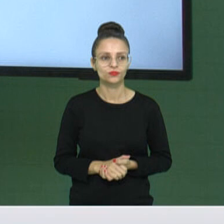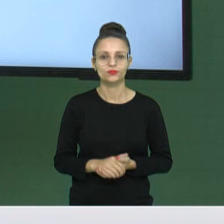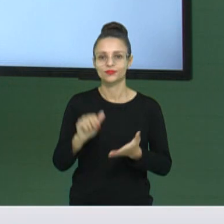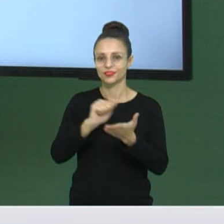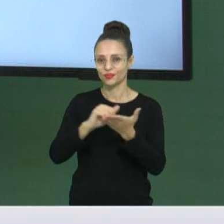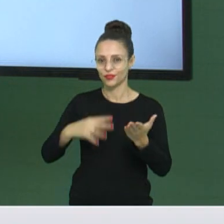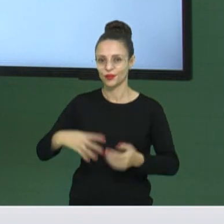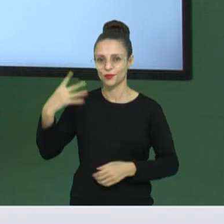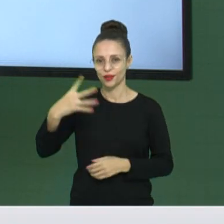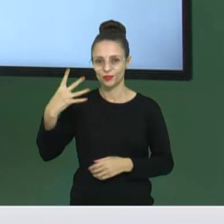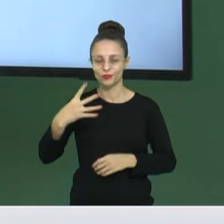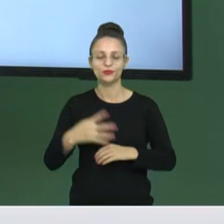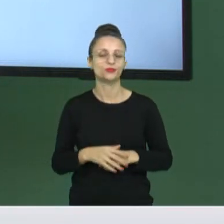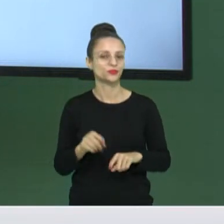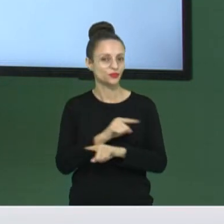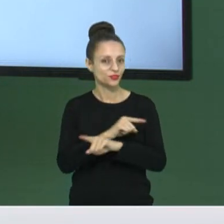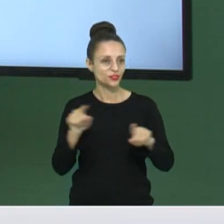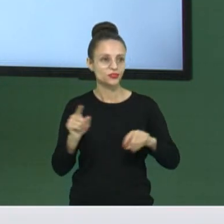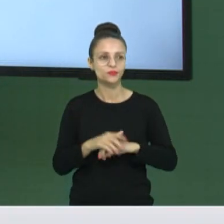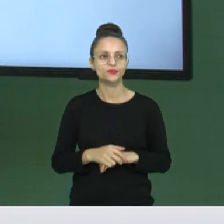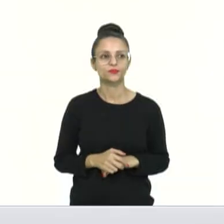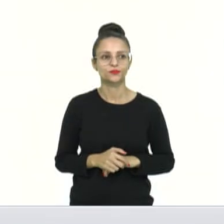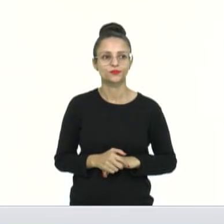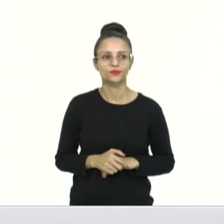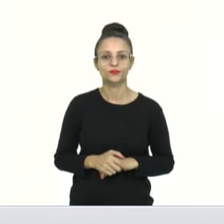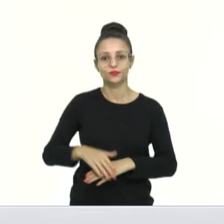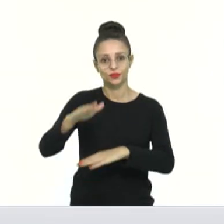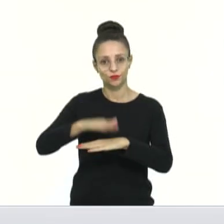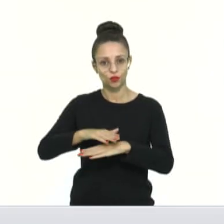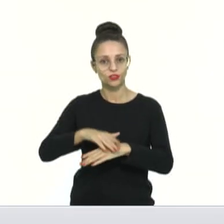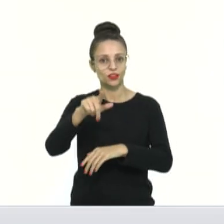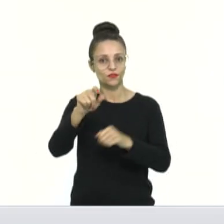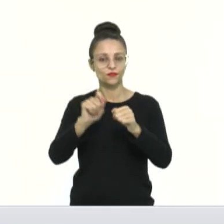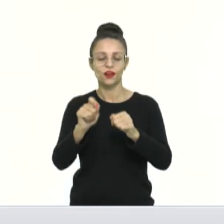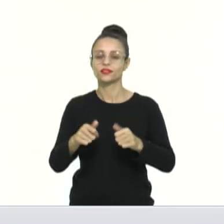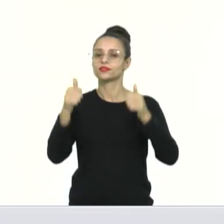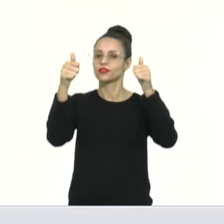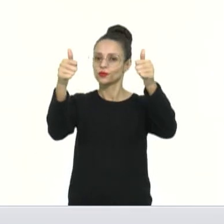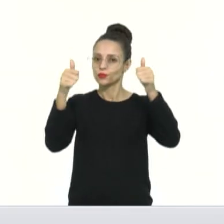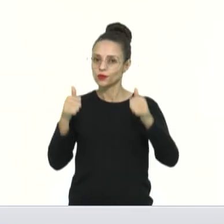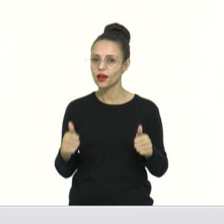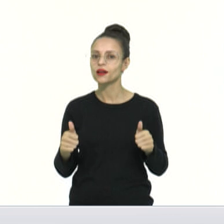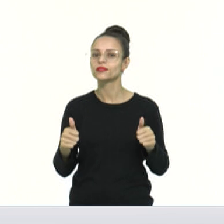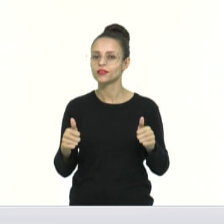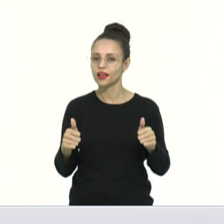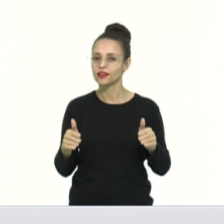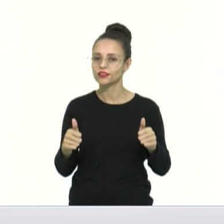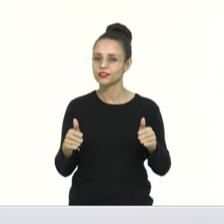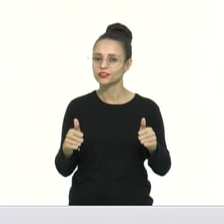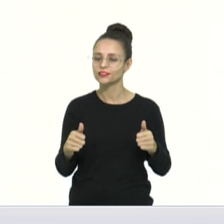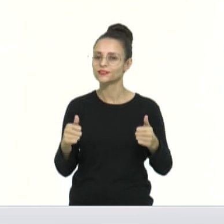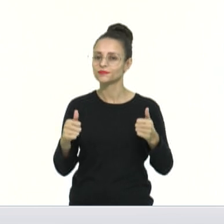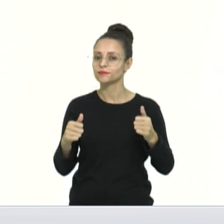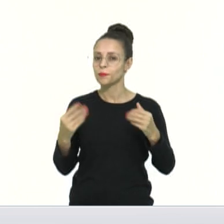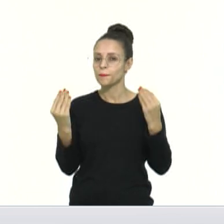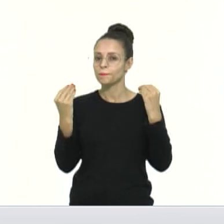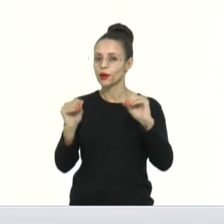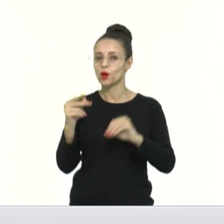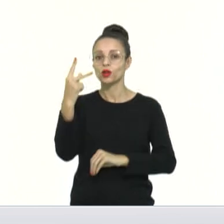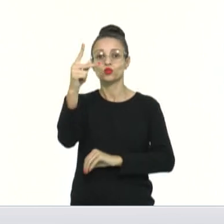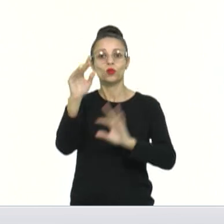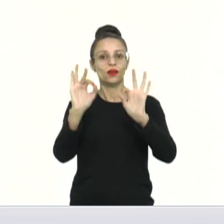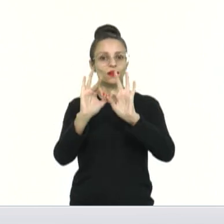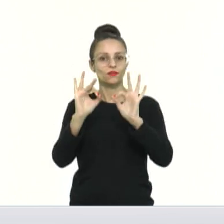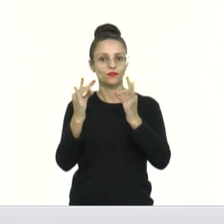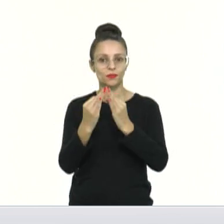A atividade 4 para vocês. Faça um cartaz para colocar na sua